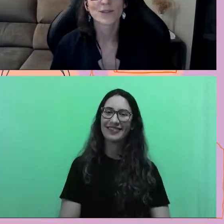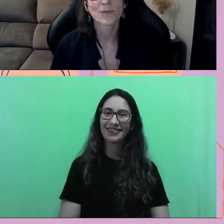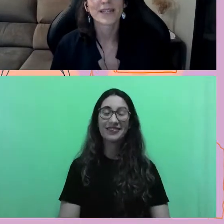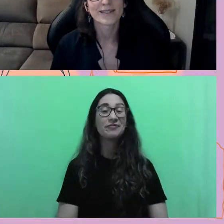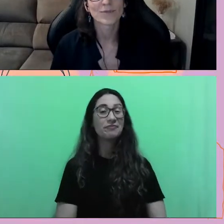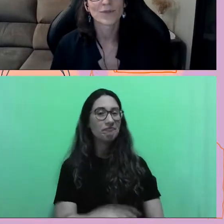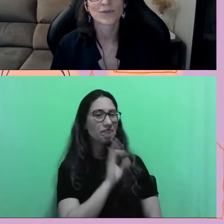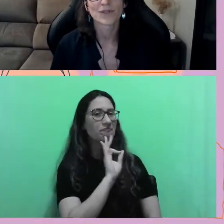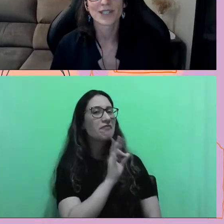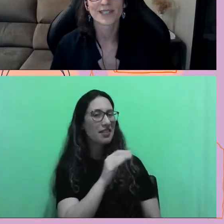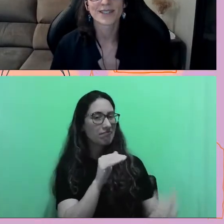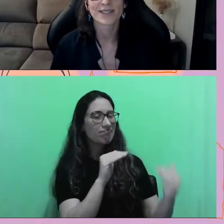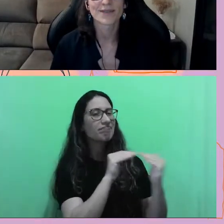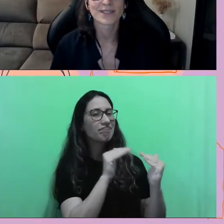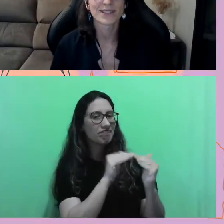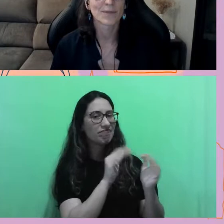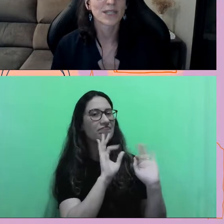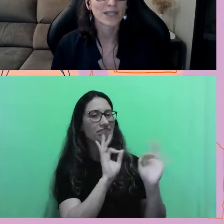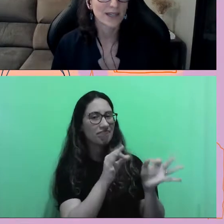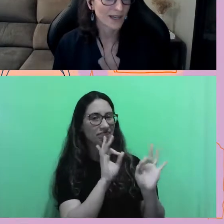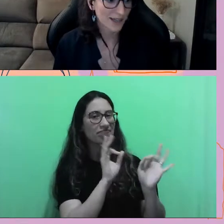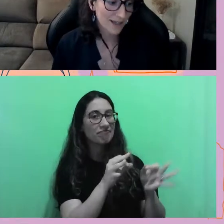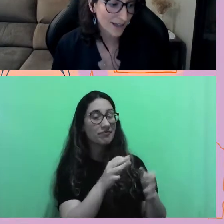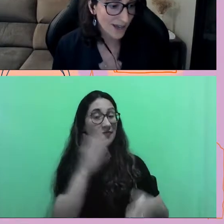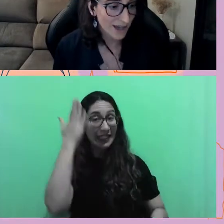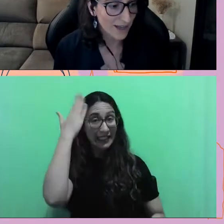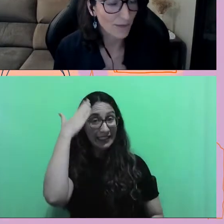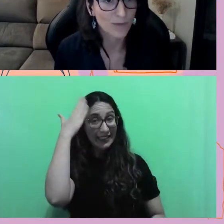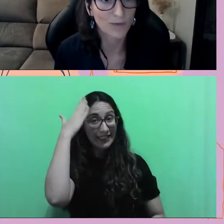É isso mesmo, Jaciana. Você sabe que